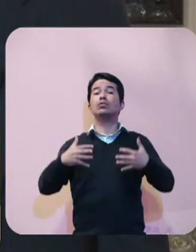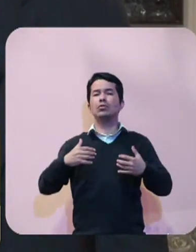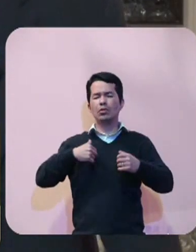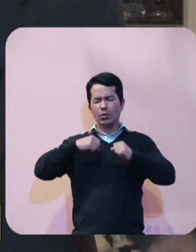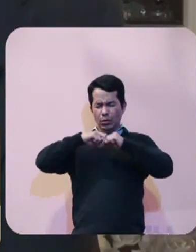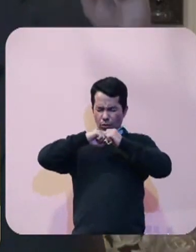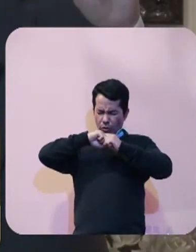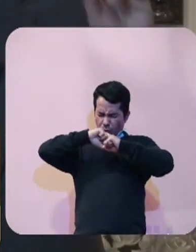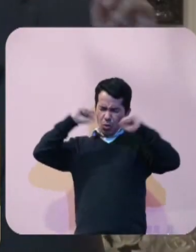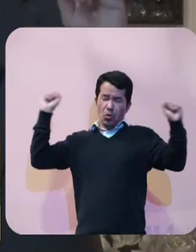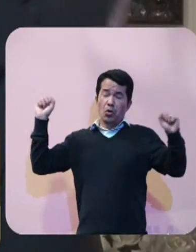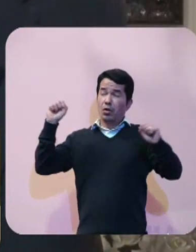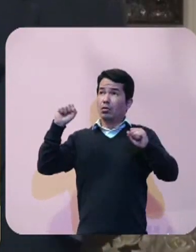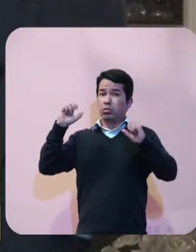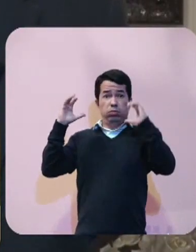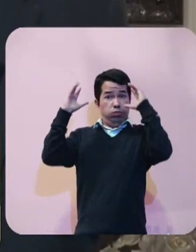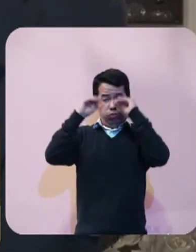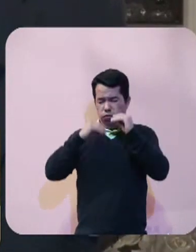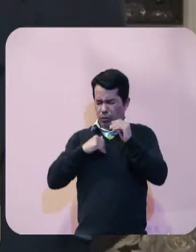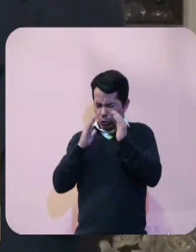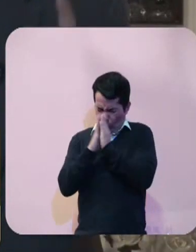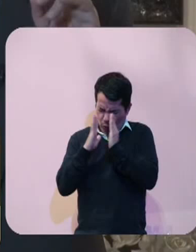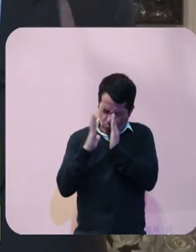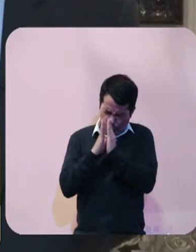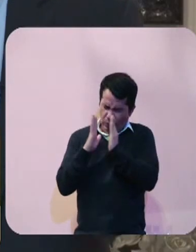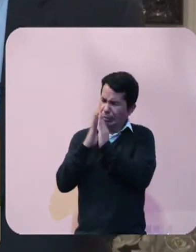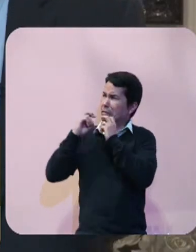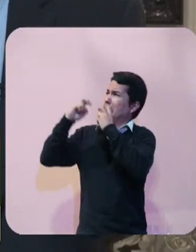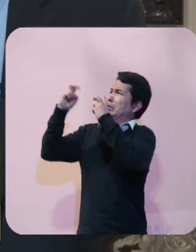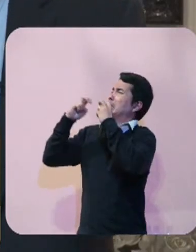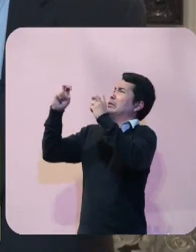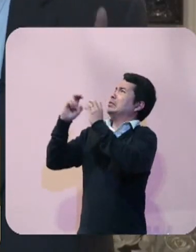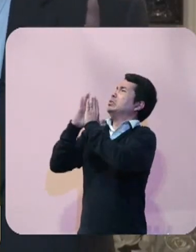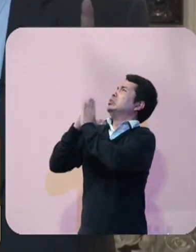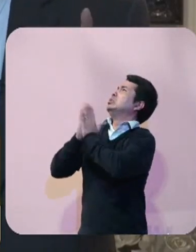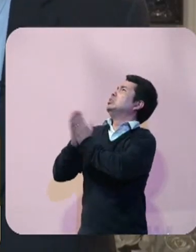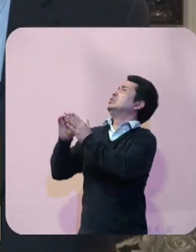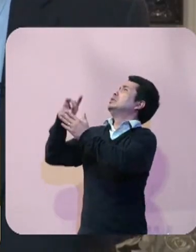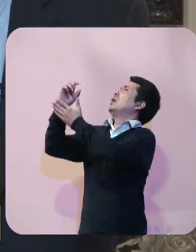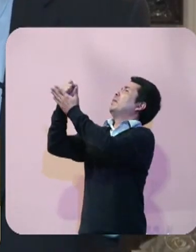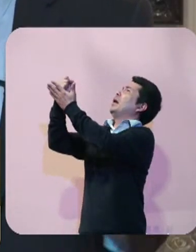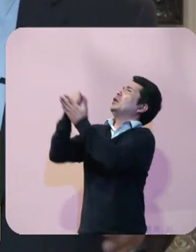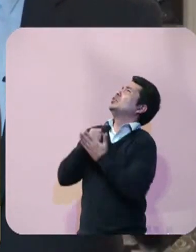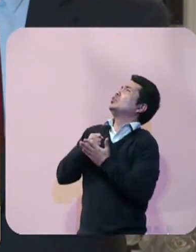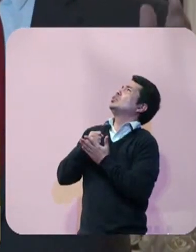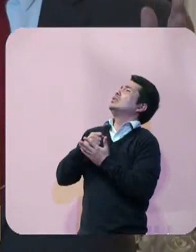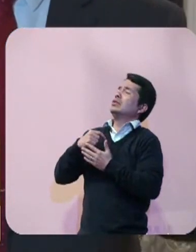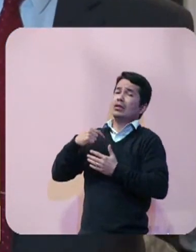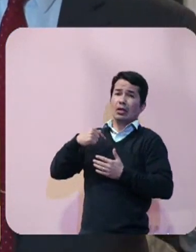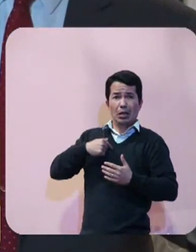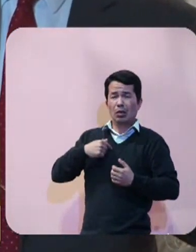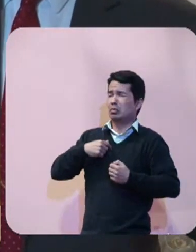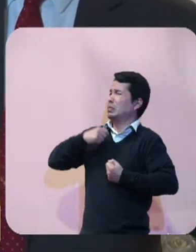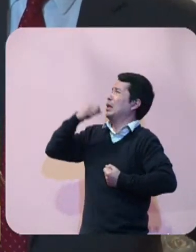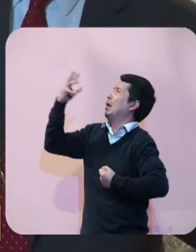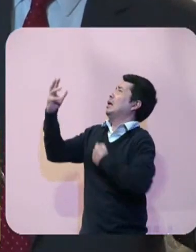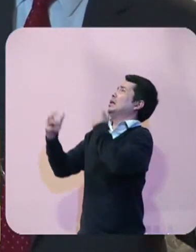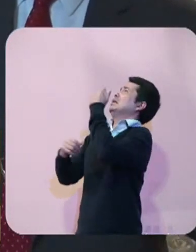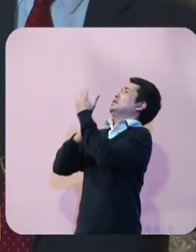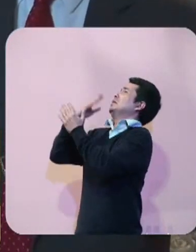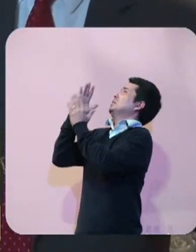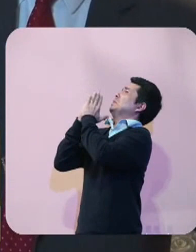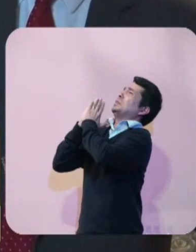clamar, pedindo ajuda ao Senhor. Derrame o coração na presença dele e peça